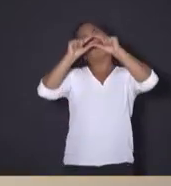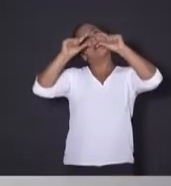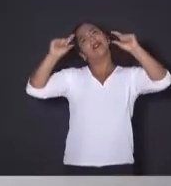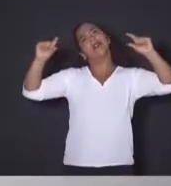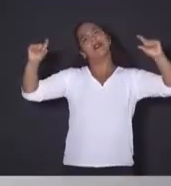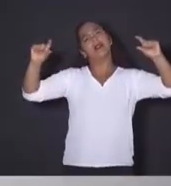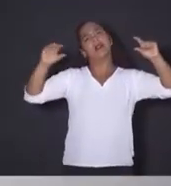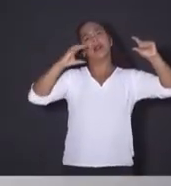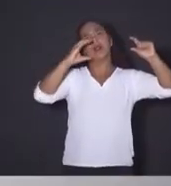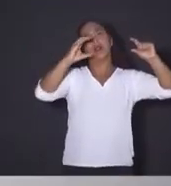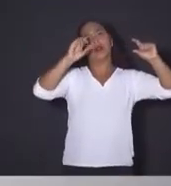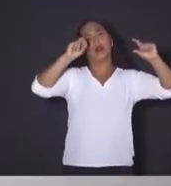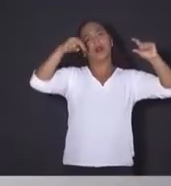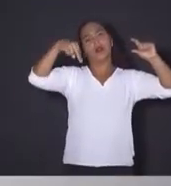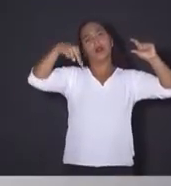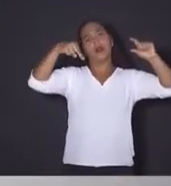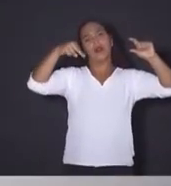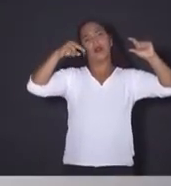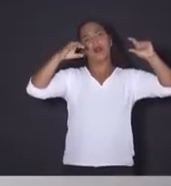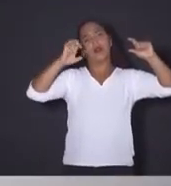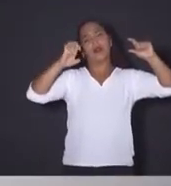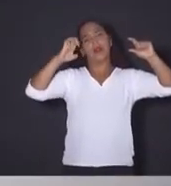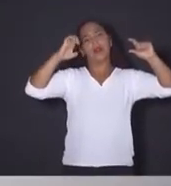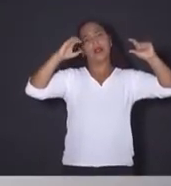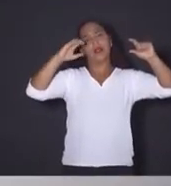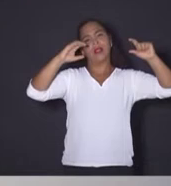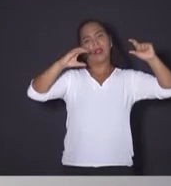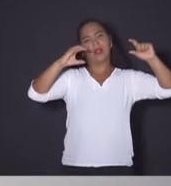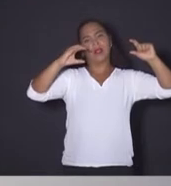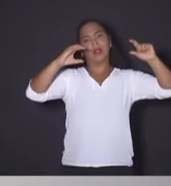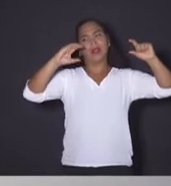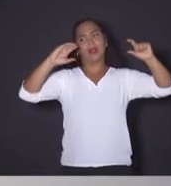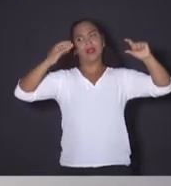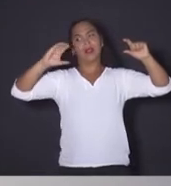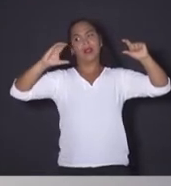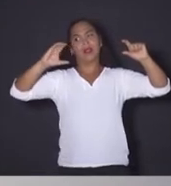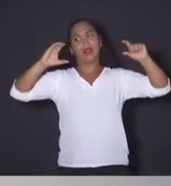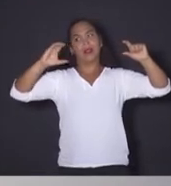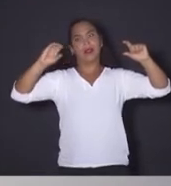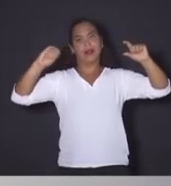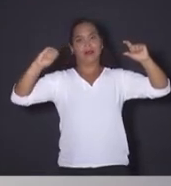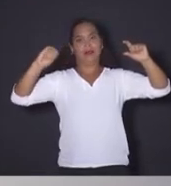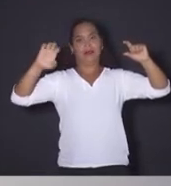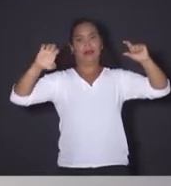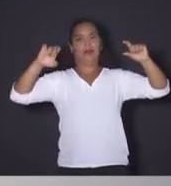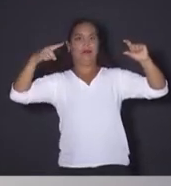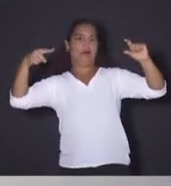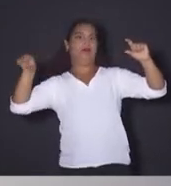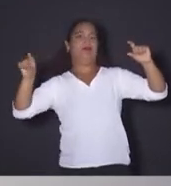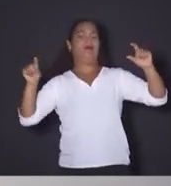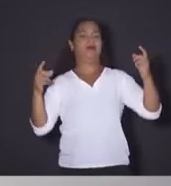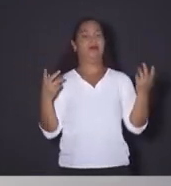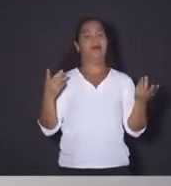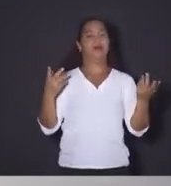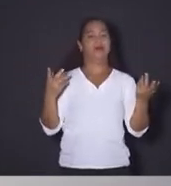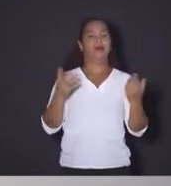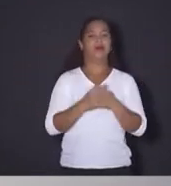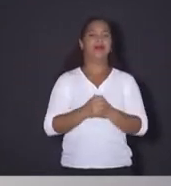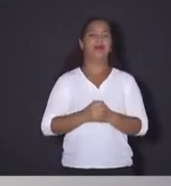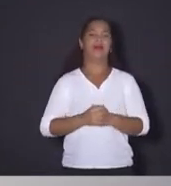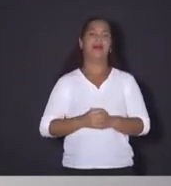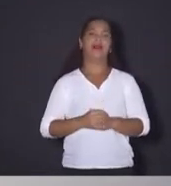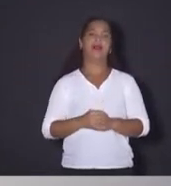conexões com c e c cedilha conexões mentais são raras connect